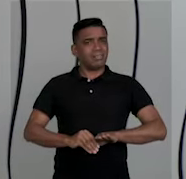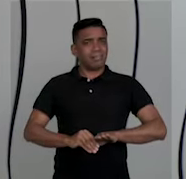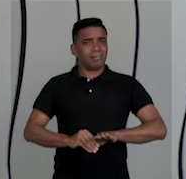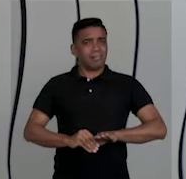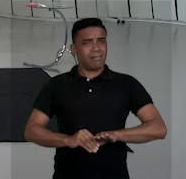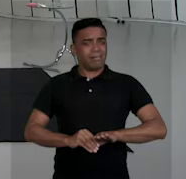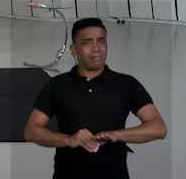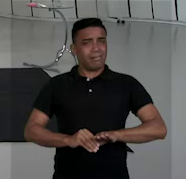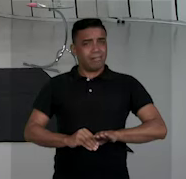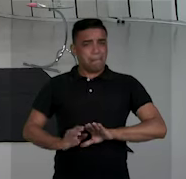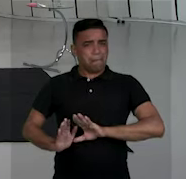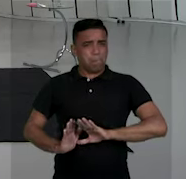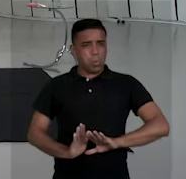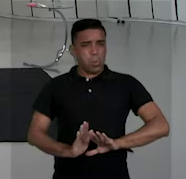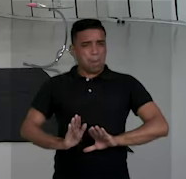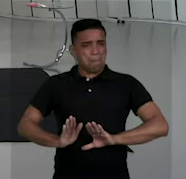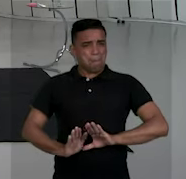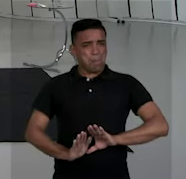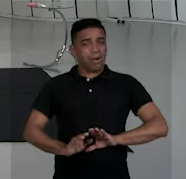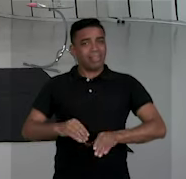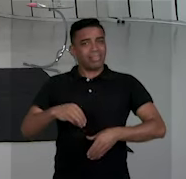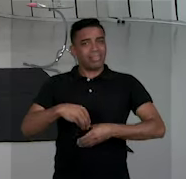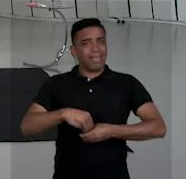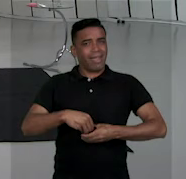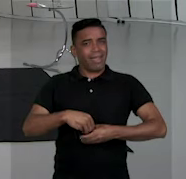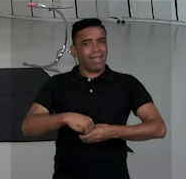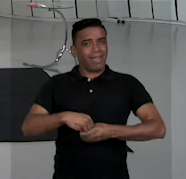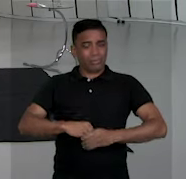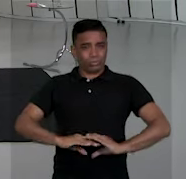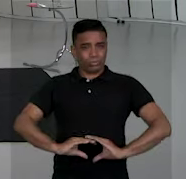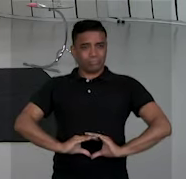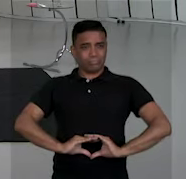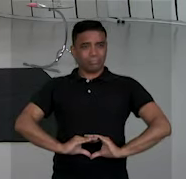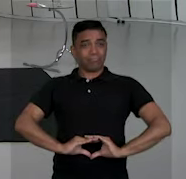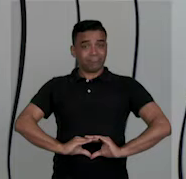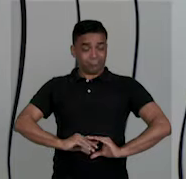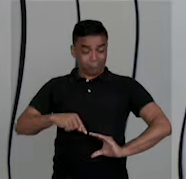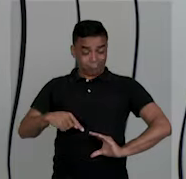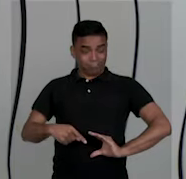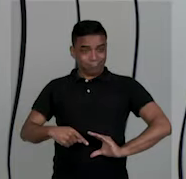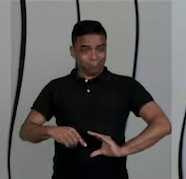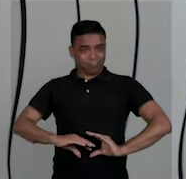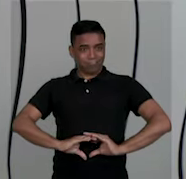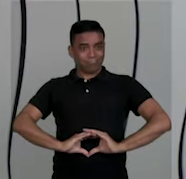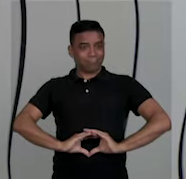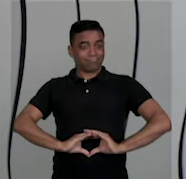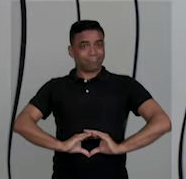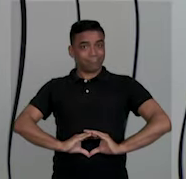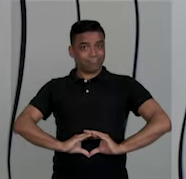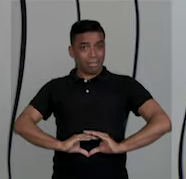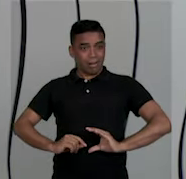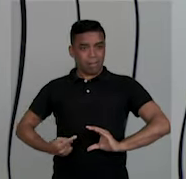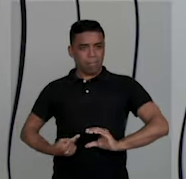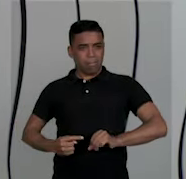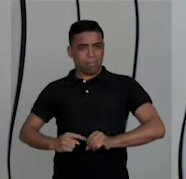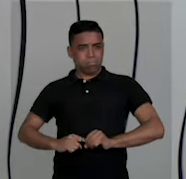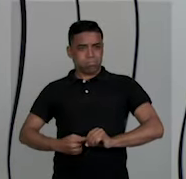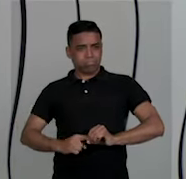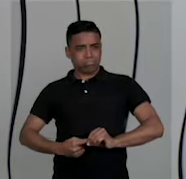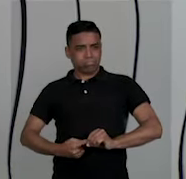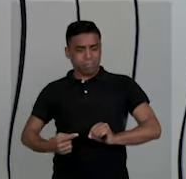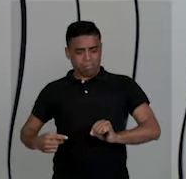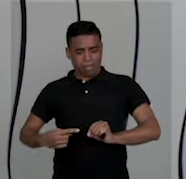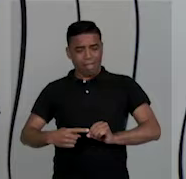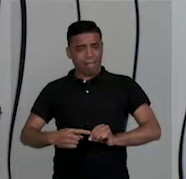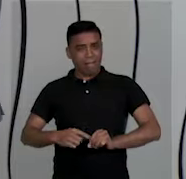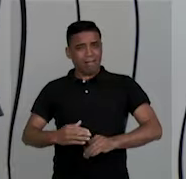esse óvulo, empurrando ele mais ou menos para chegar aqui dentro do útero. E enquanto ele está passeando por